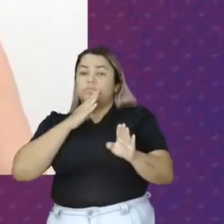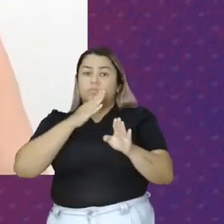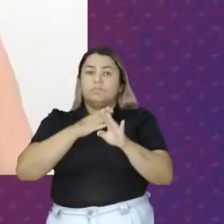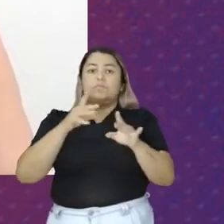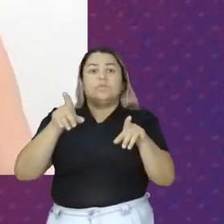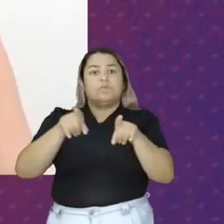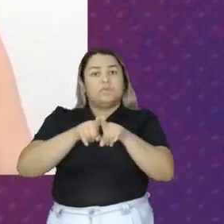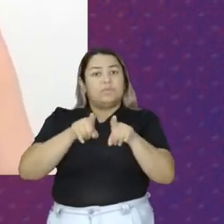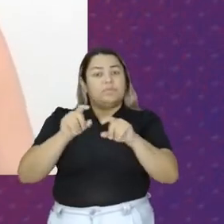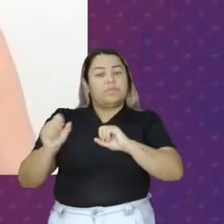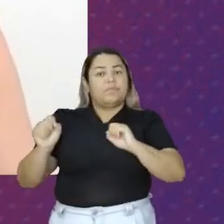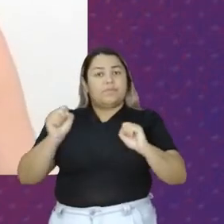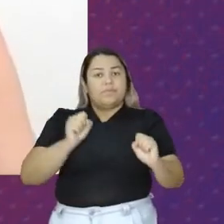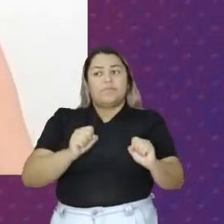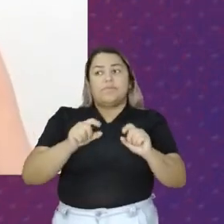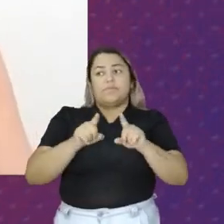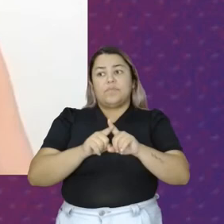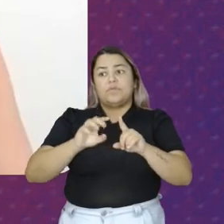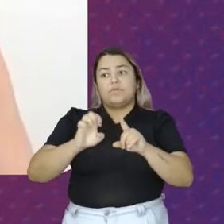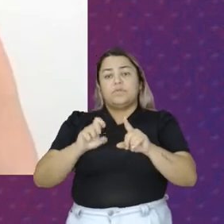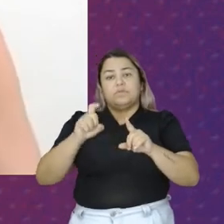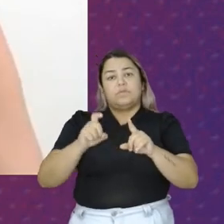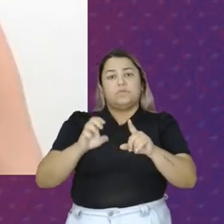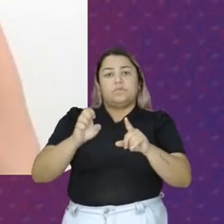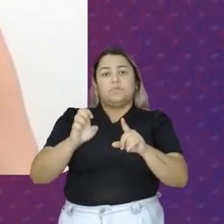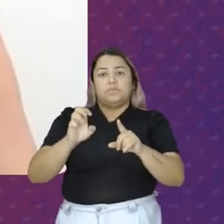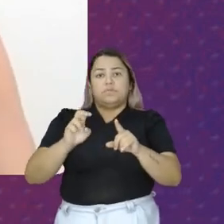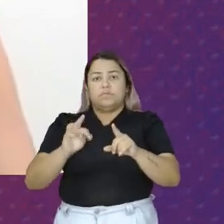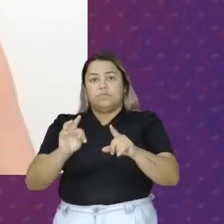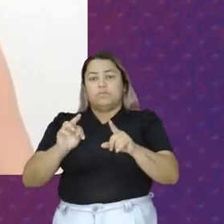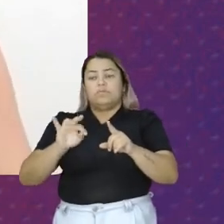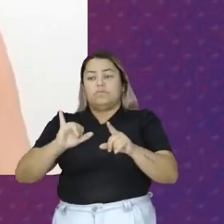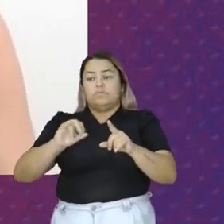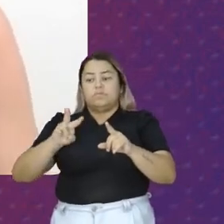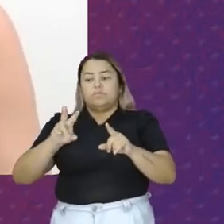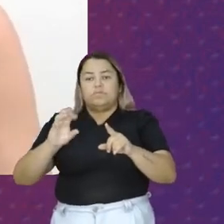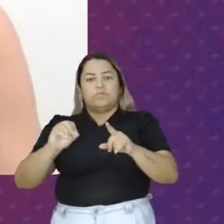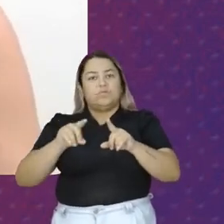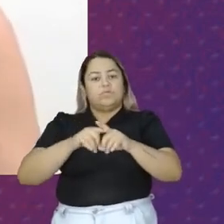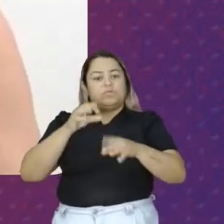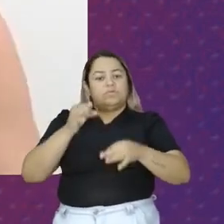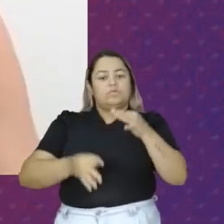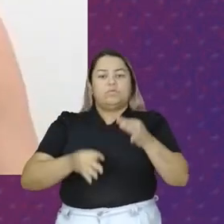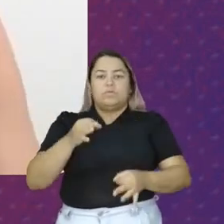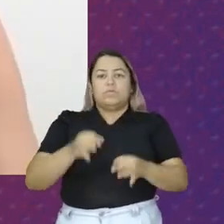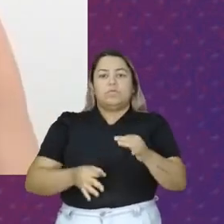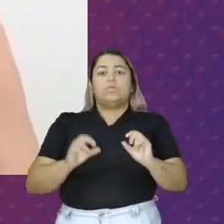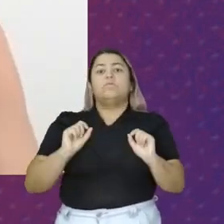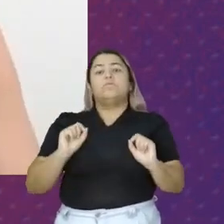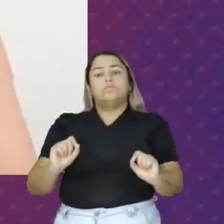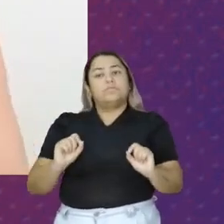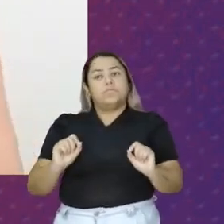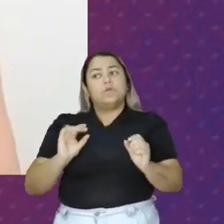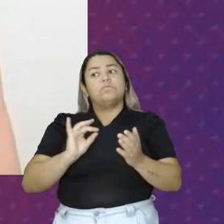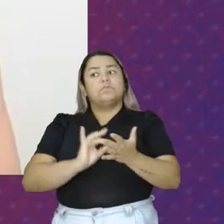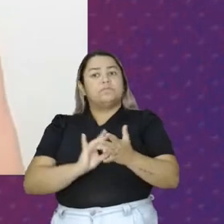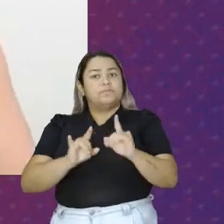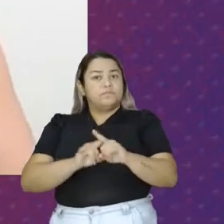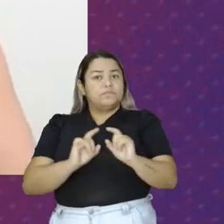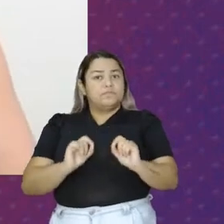principalmente no poder executivo, no poder judiciário, né? E qual é o eixo dessa discussão?